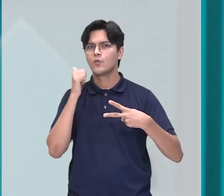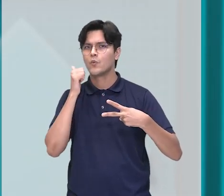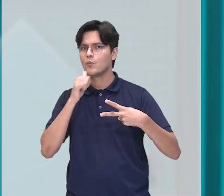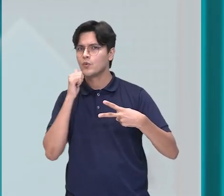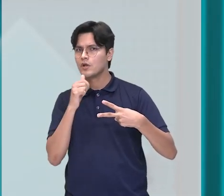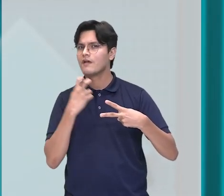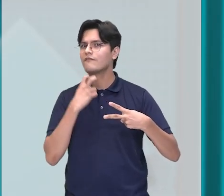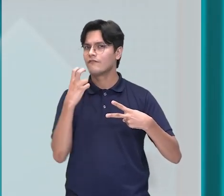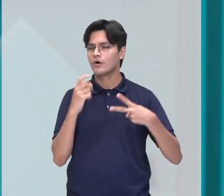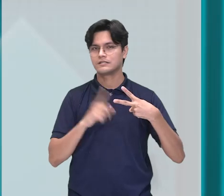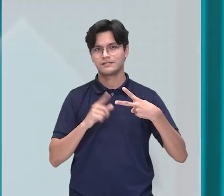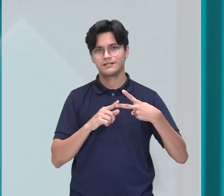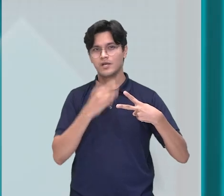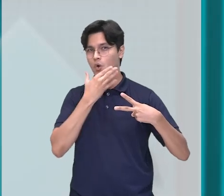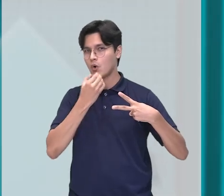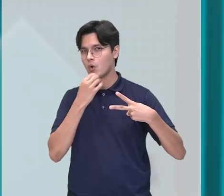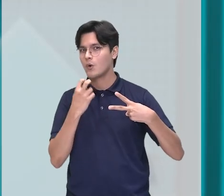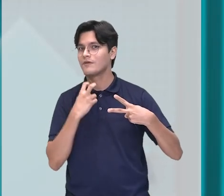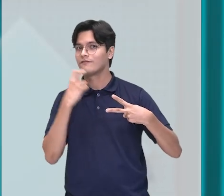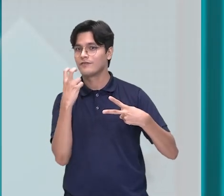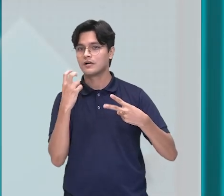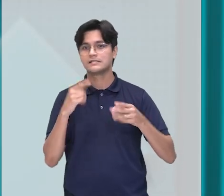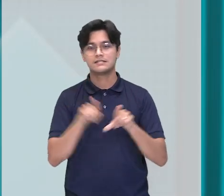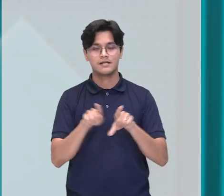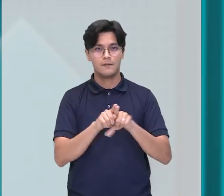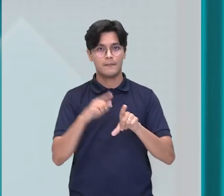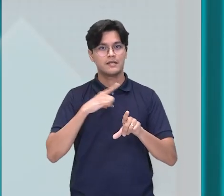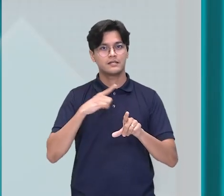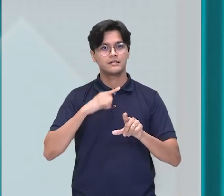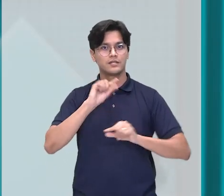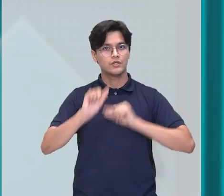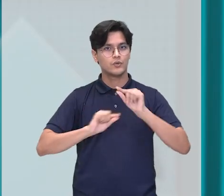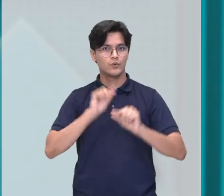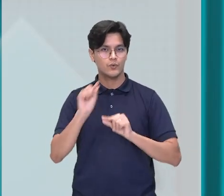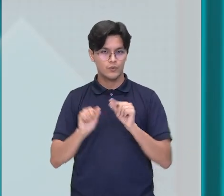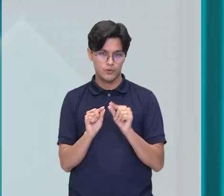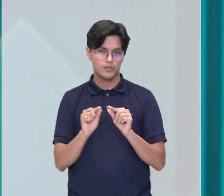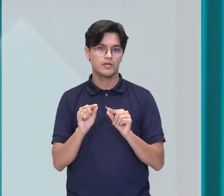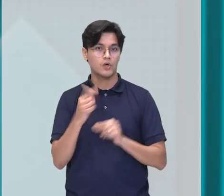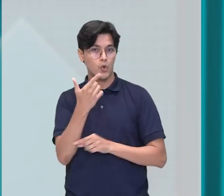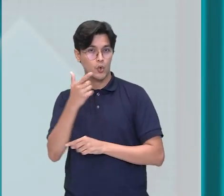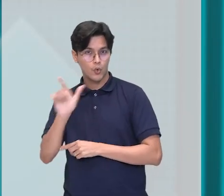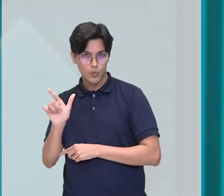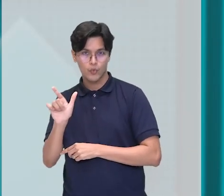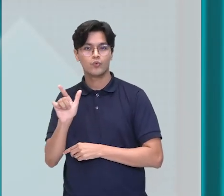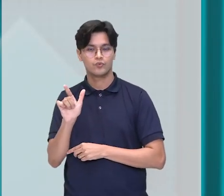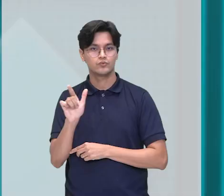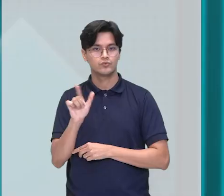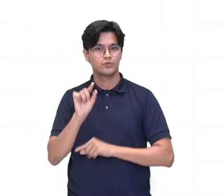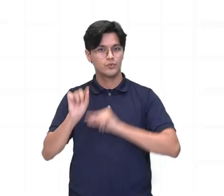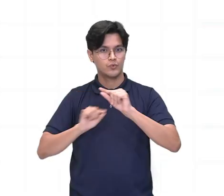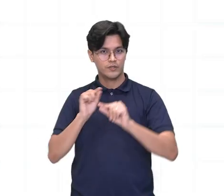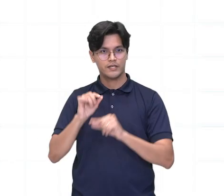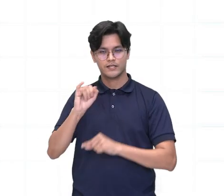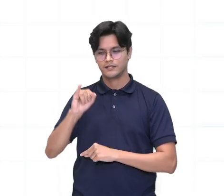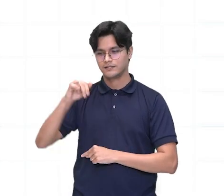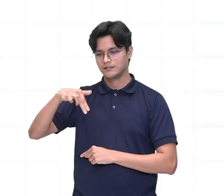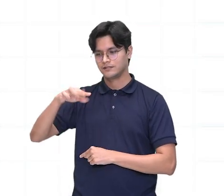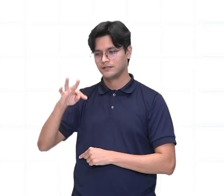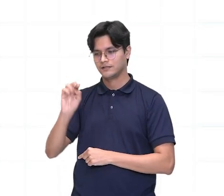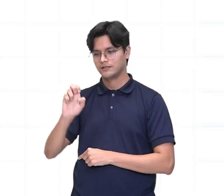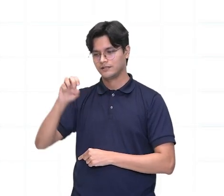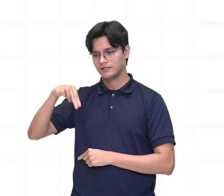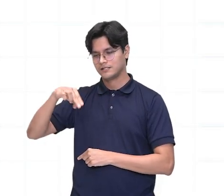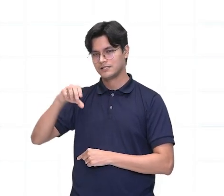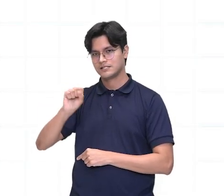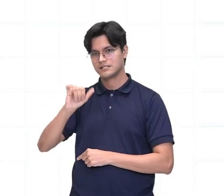masculina. E também nós temos outro parâmetro do som, que é a intensidade. O que vem ser